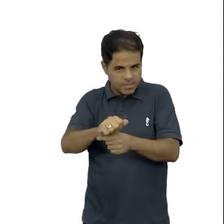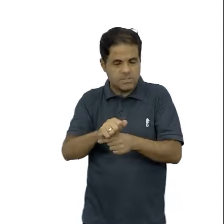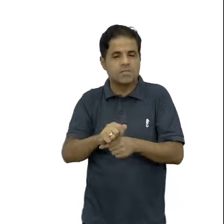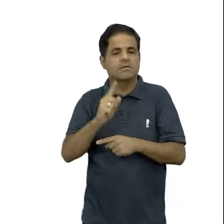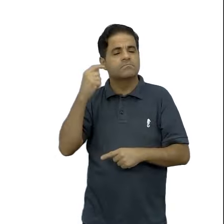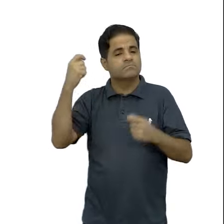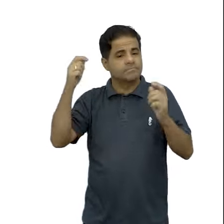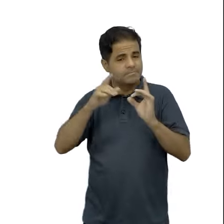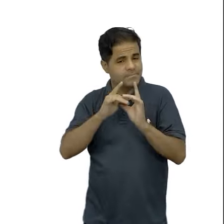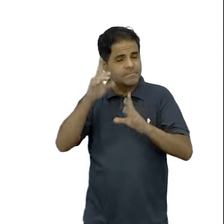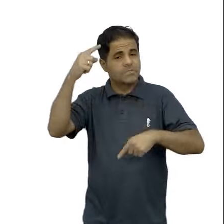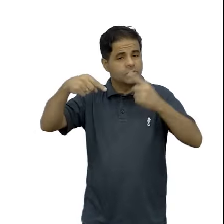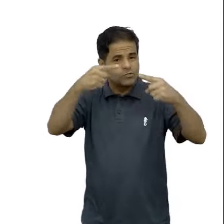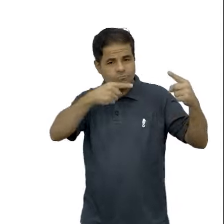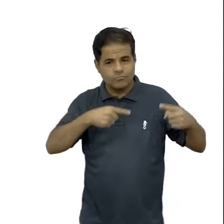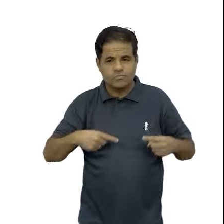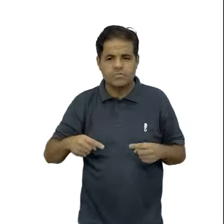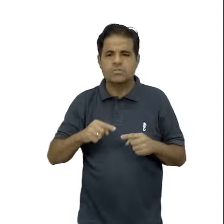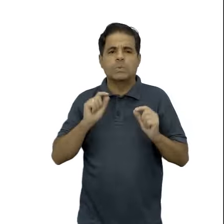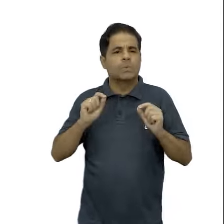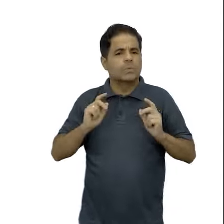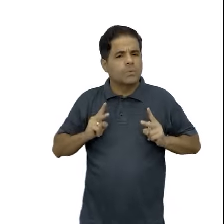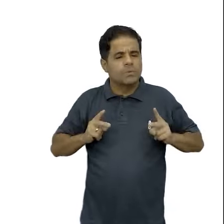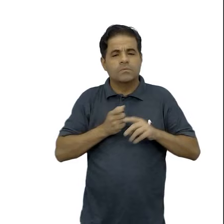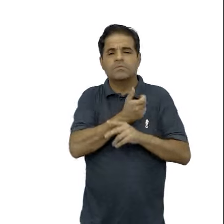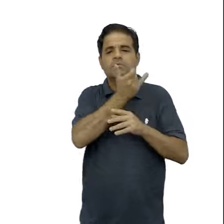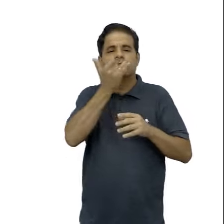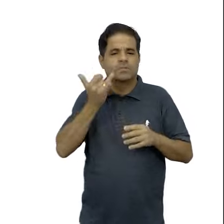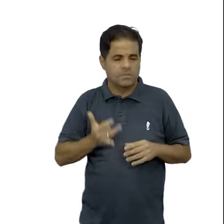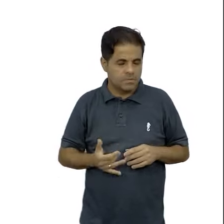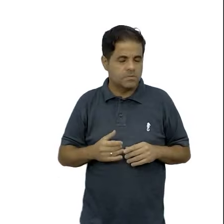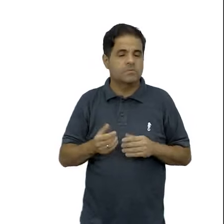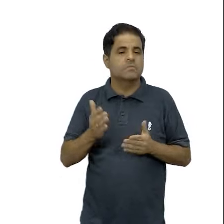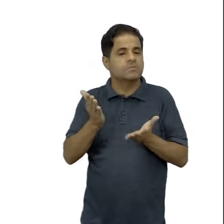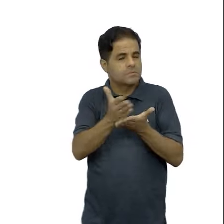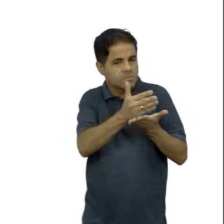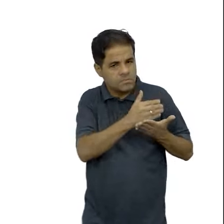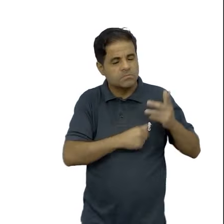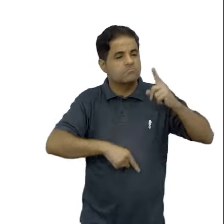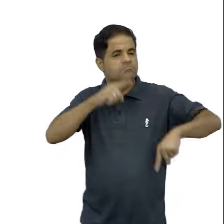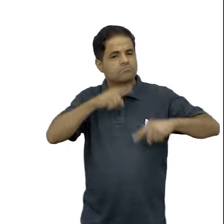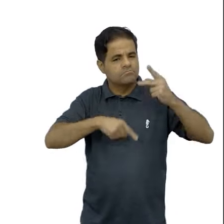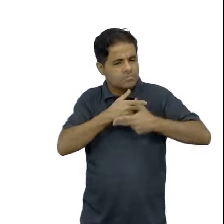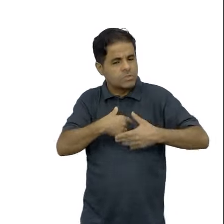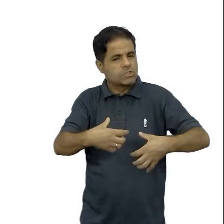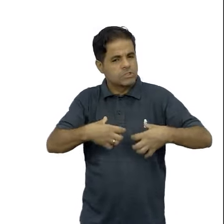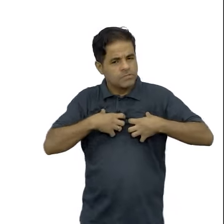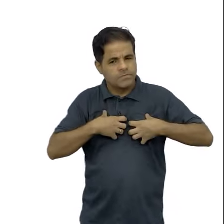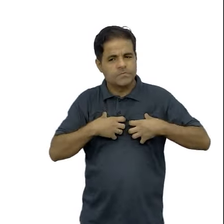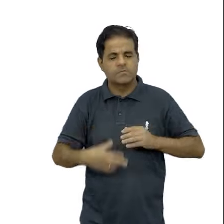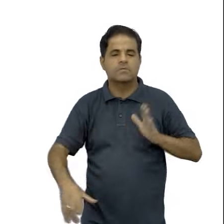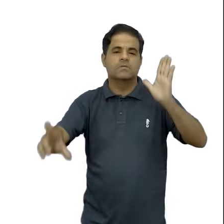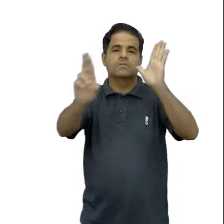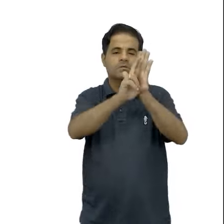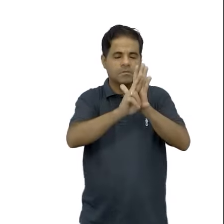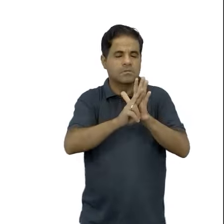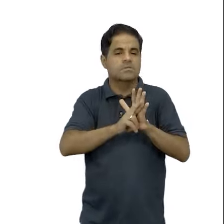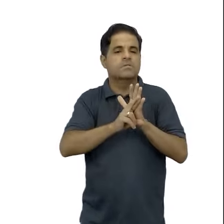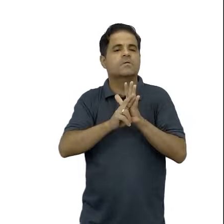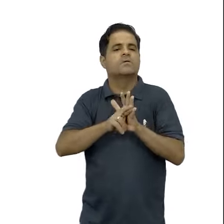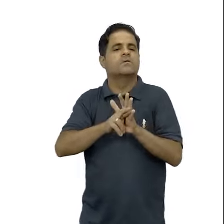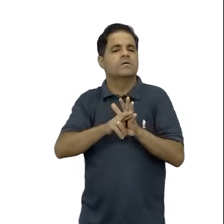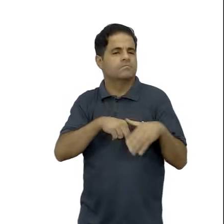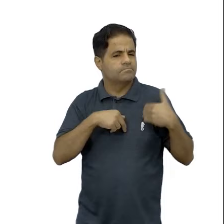permite discutir aspectos quantitativos de coleções dos objetos, suas formas de representação